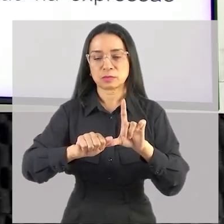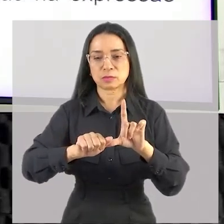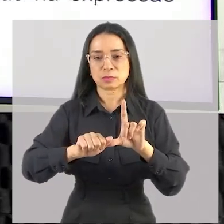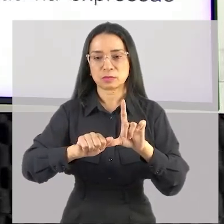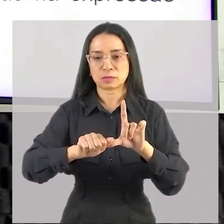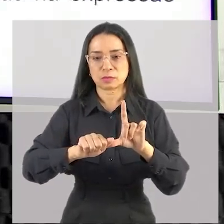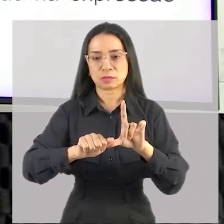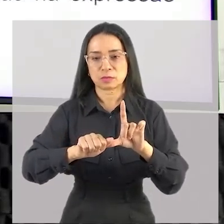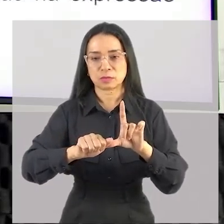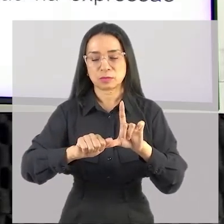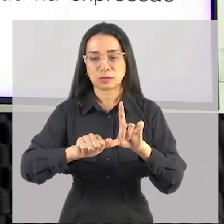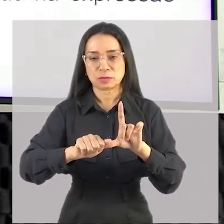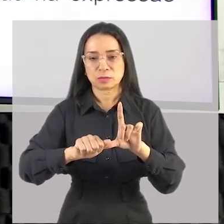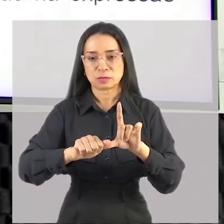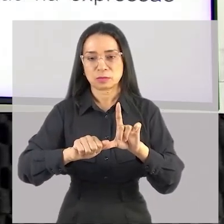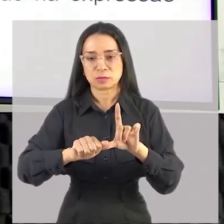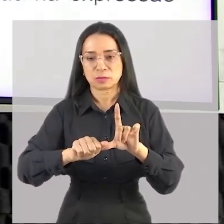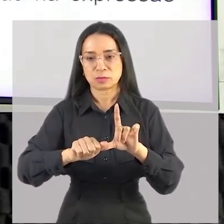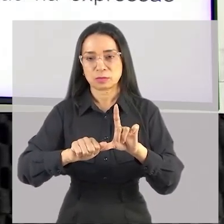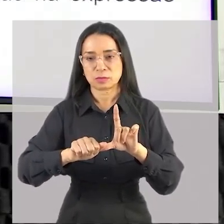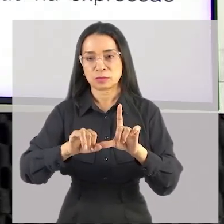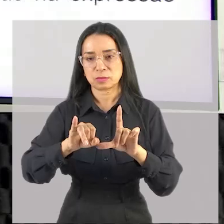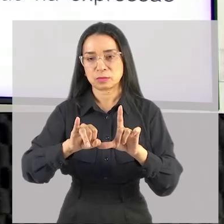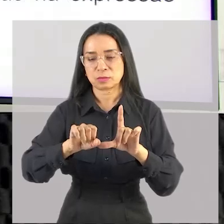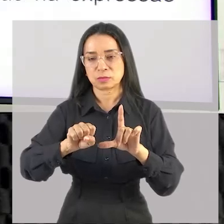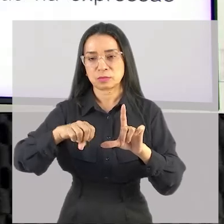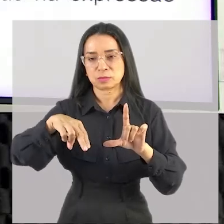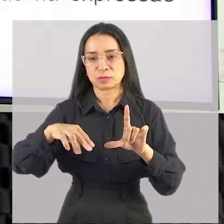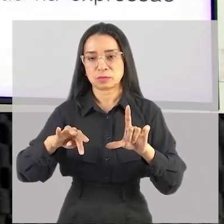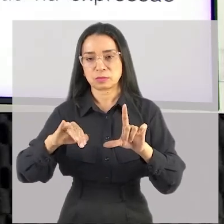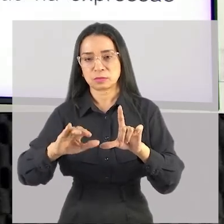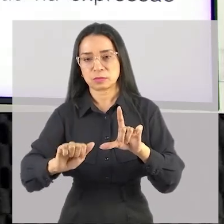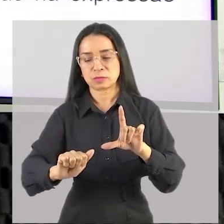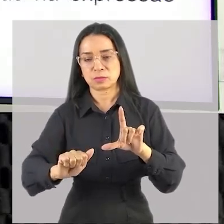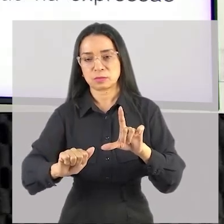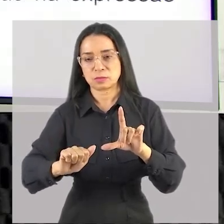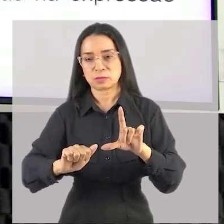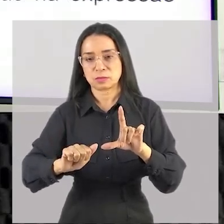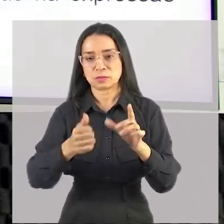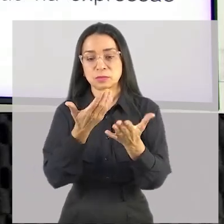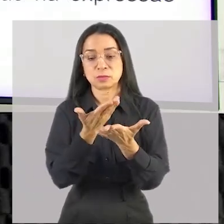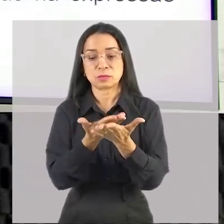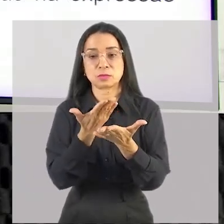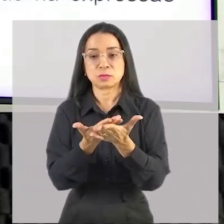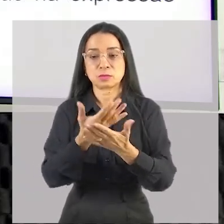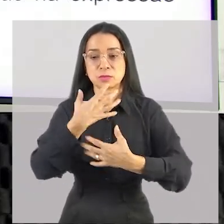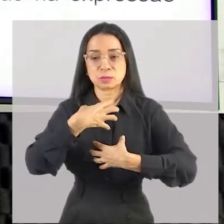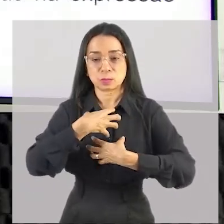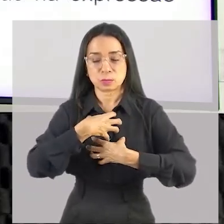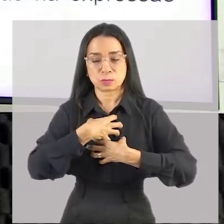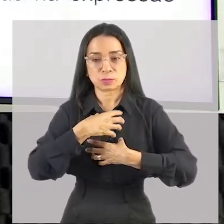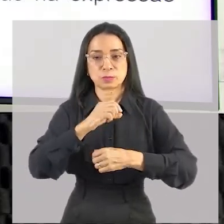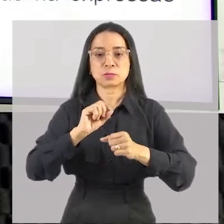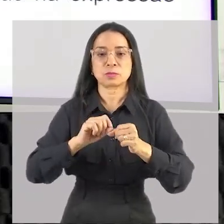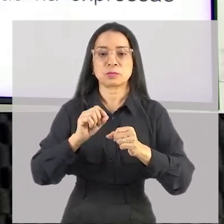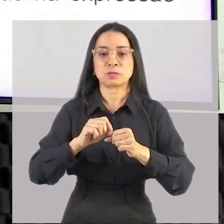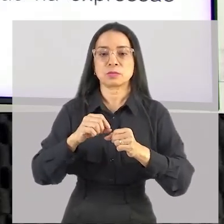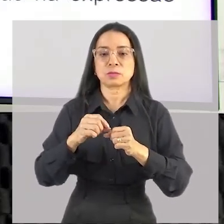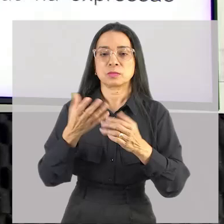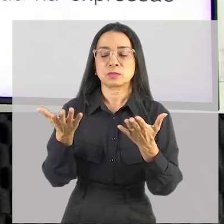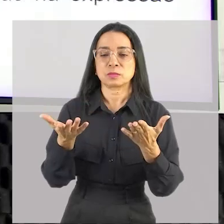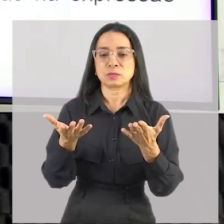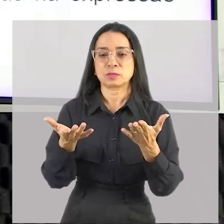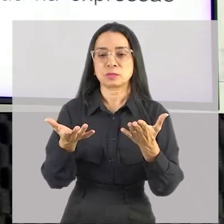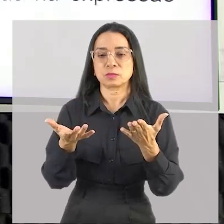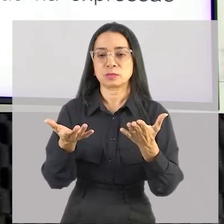de uma expressão adverbial. A sinestesia trabalha com as sensações, fazendo aquele jogo